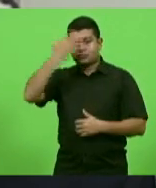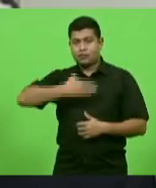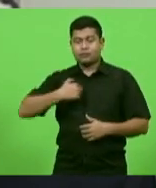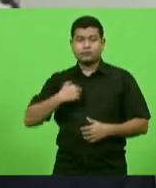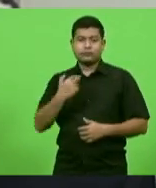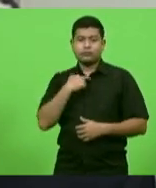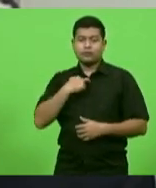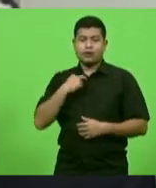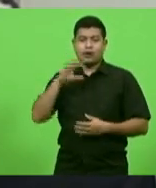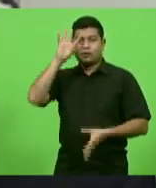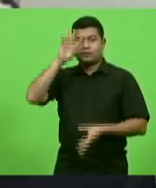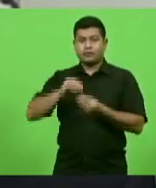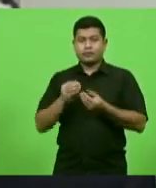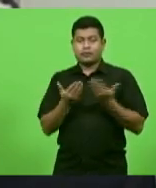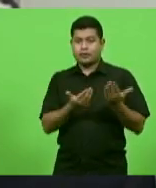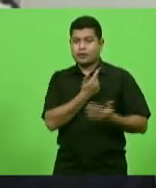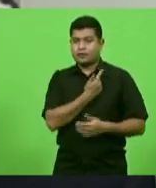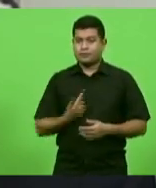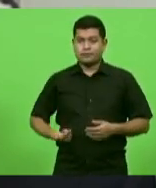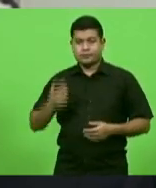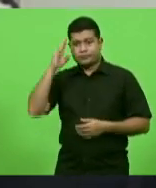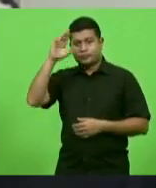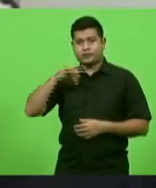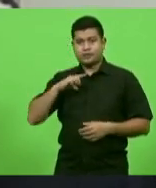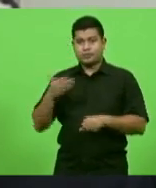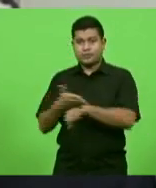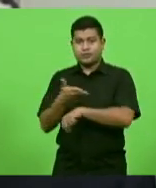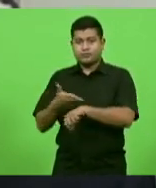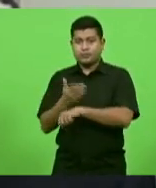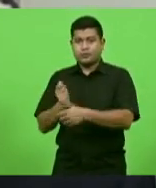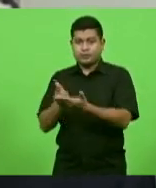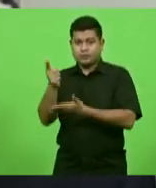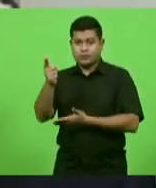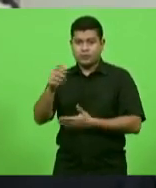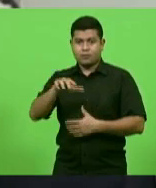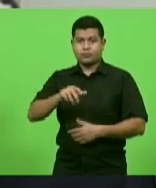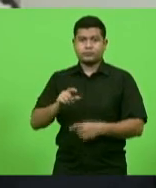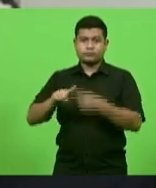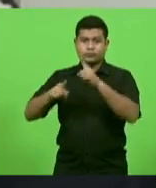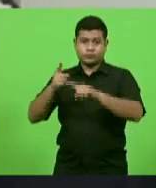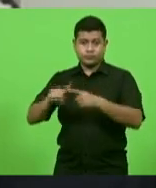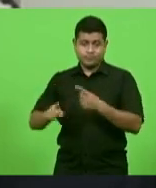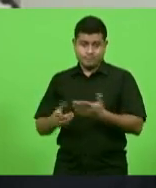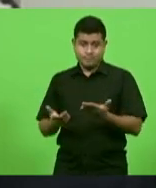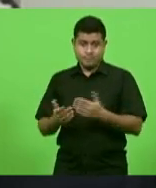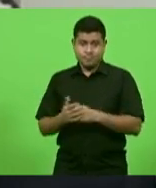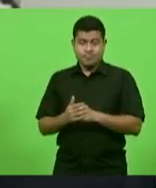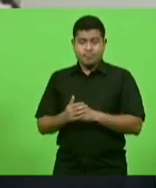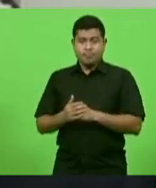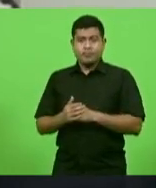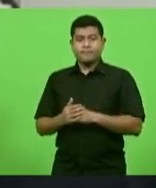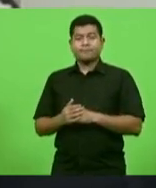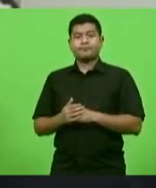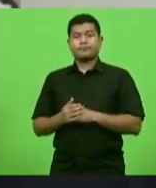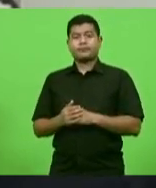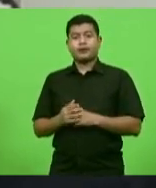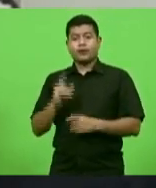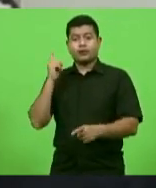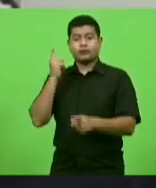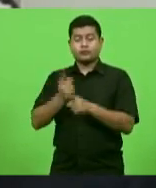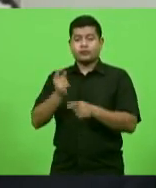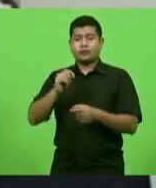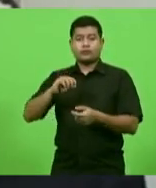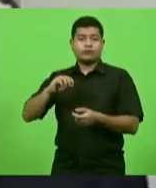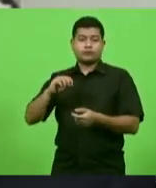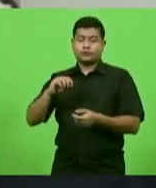concluir ter o governador envolvimento na Compra dos equipamentos não tendo identificado assinatura